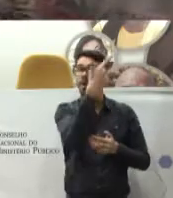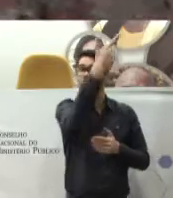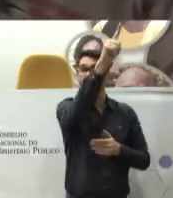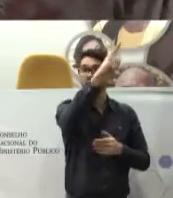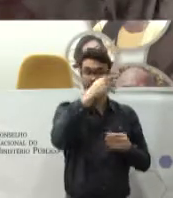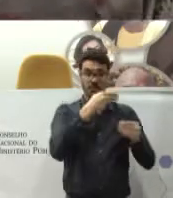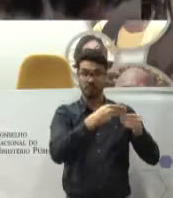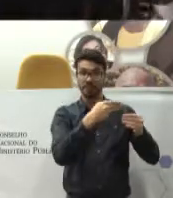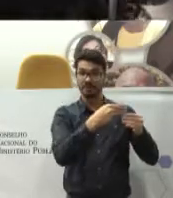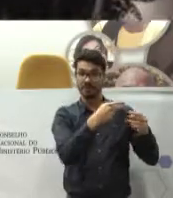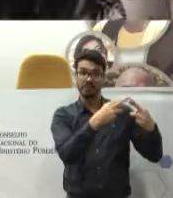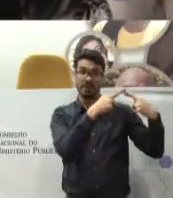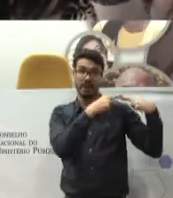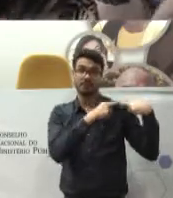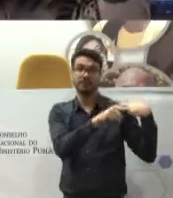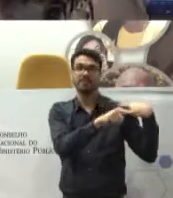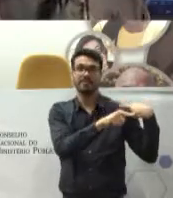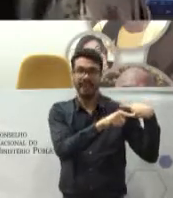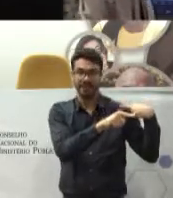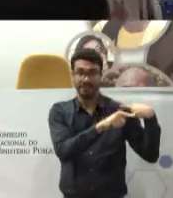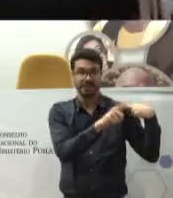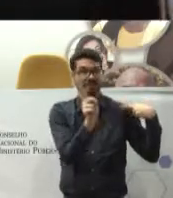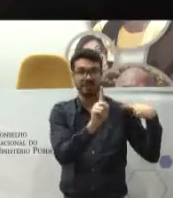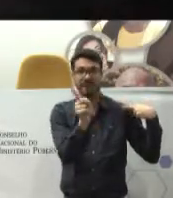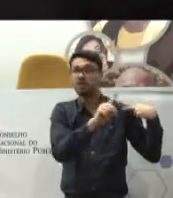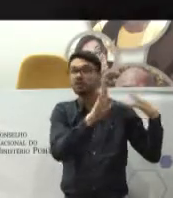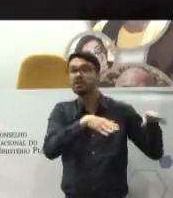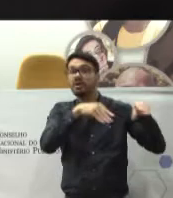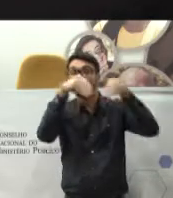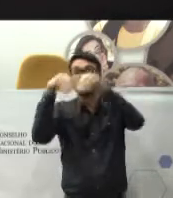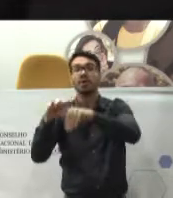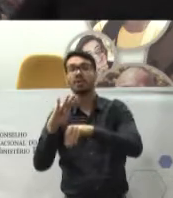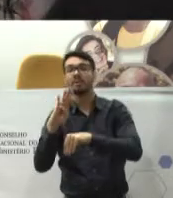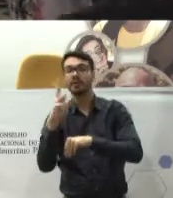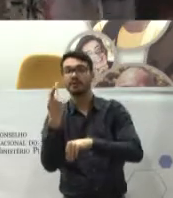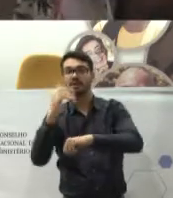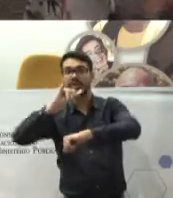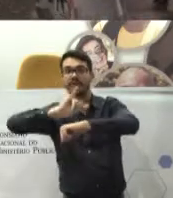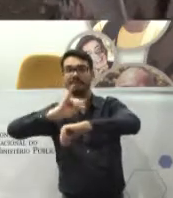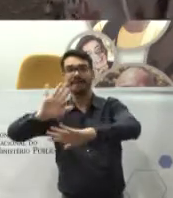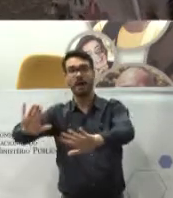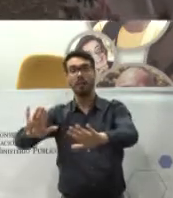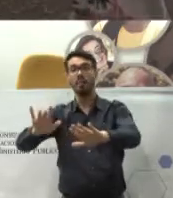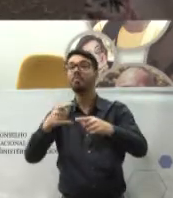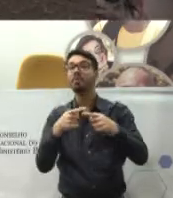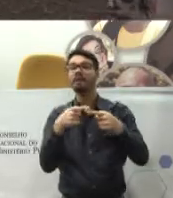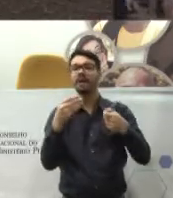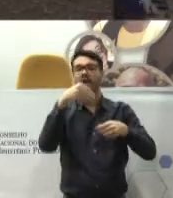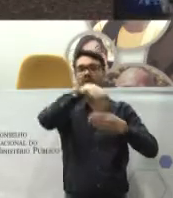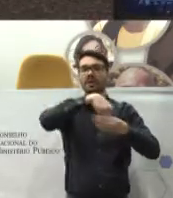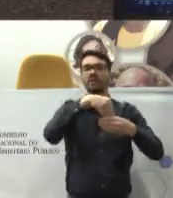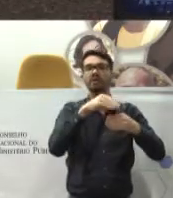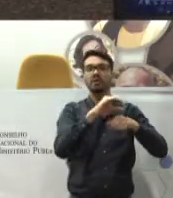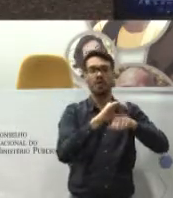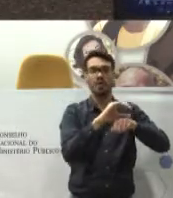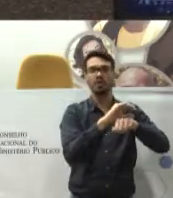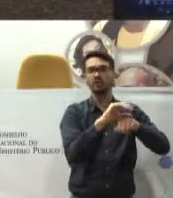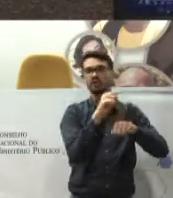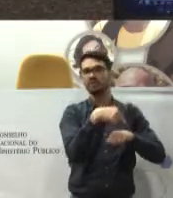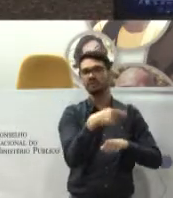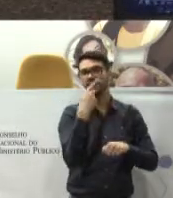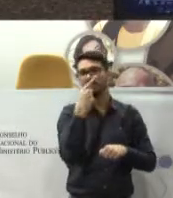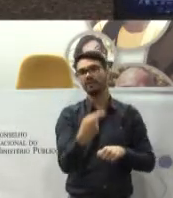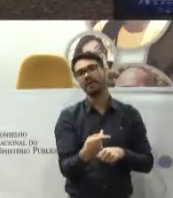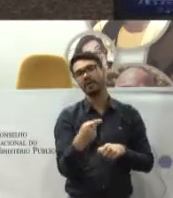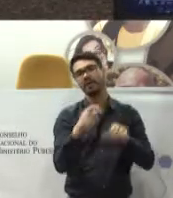Aquele município continua respondendo? Não, não pode responder. A Constituição Federal que diz isso, né? Então, digo que a própria